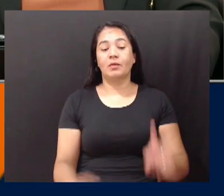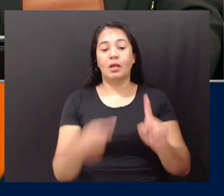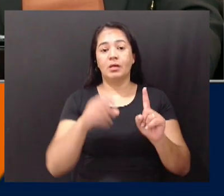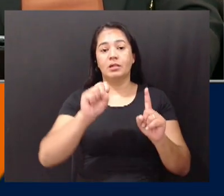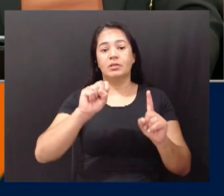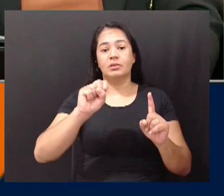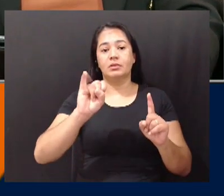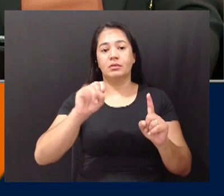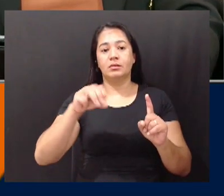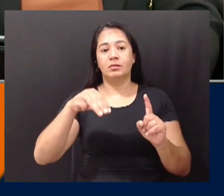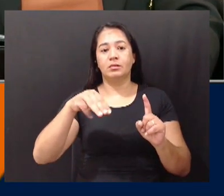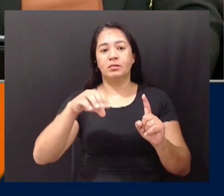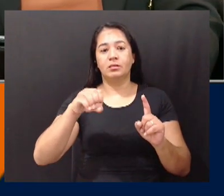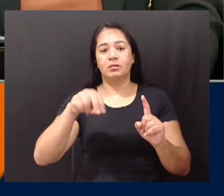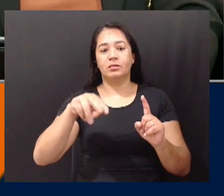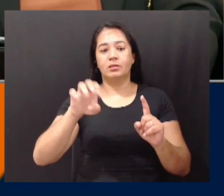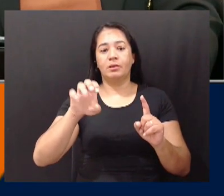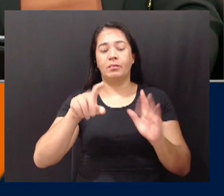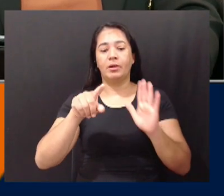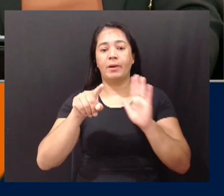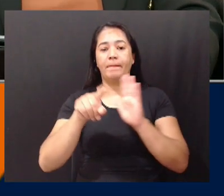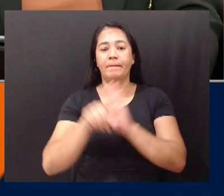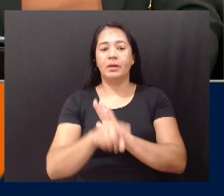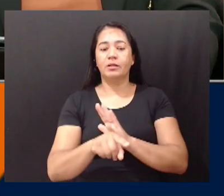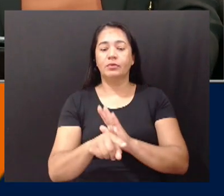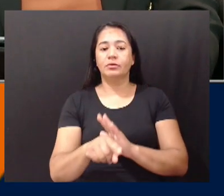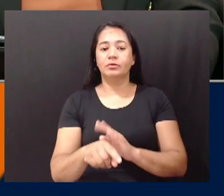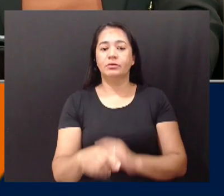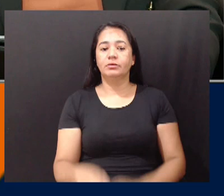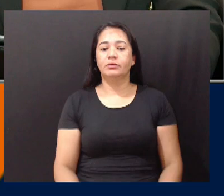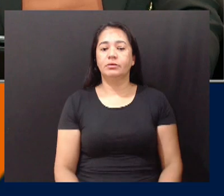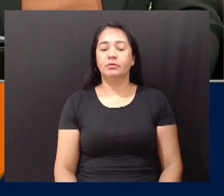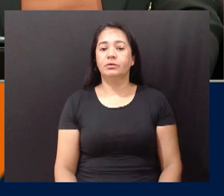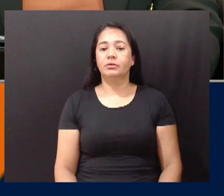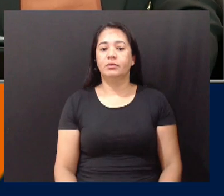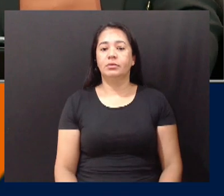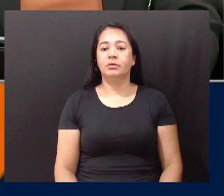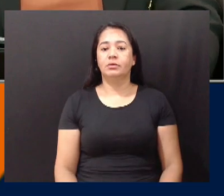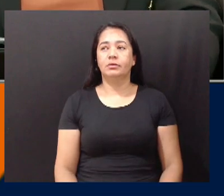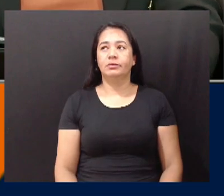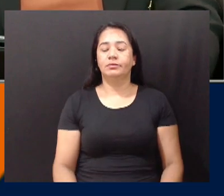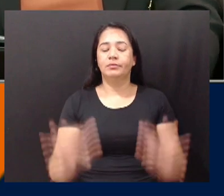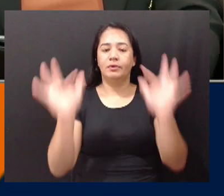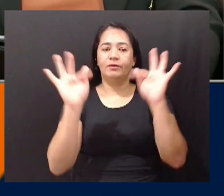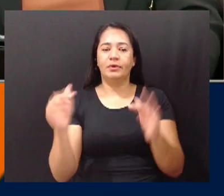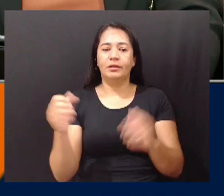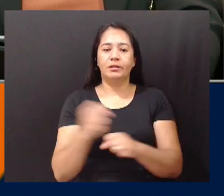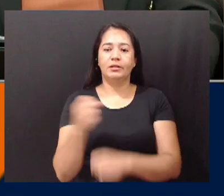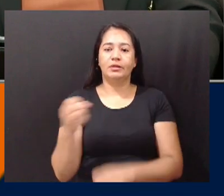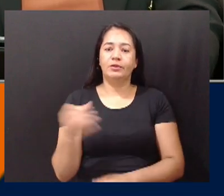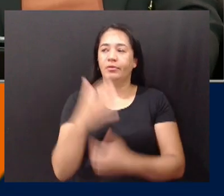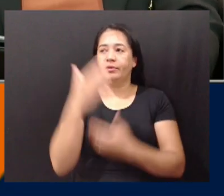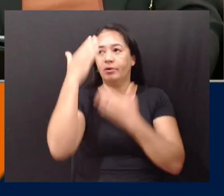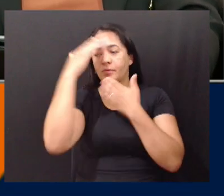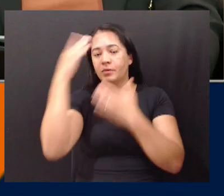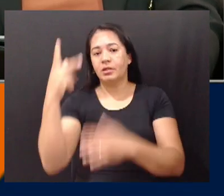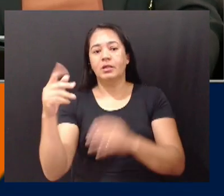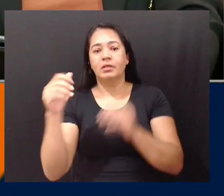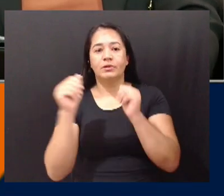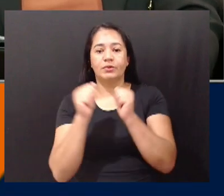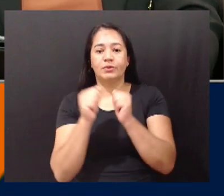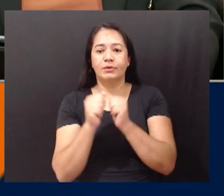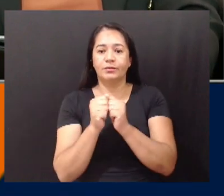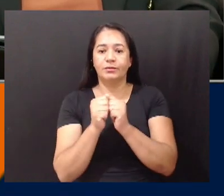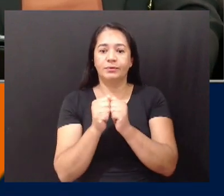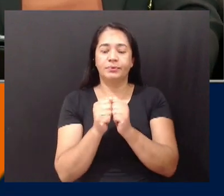Araújo, do Bonfim, está com a gente. Bom dia para você, Simone. Feliz ano novo, viu? Obrigada pela a sua companhia aí, pela sua pergunta.